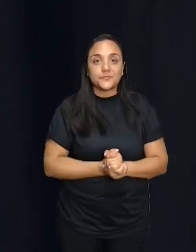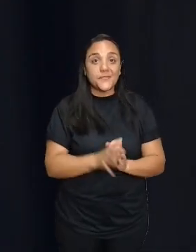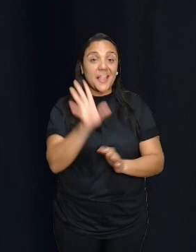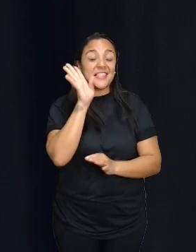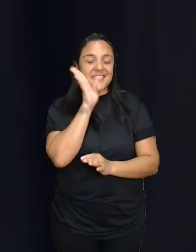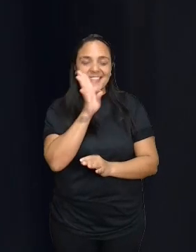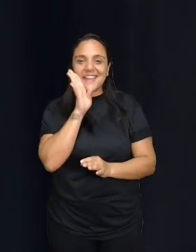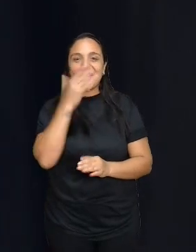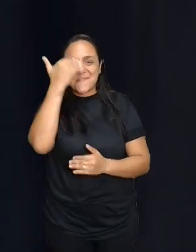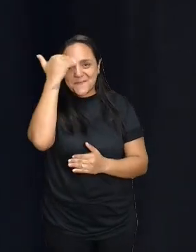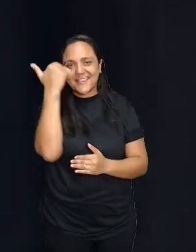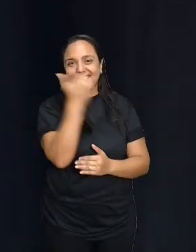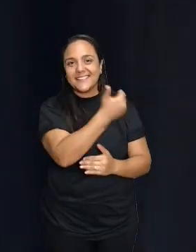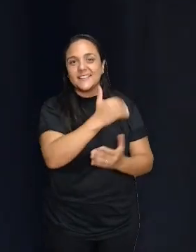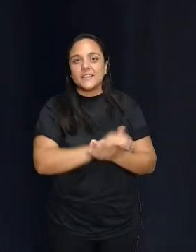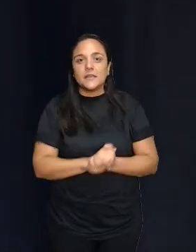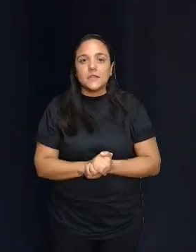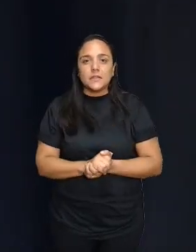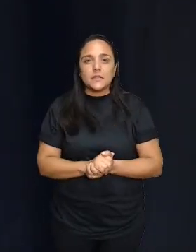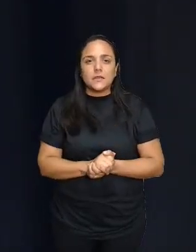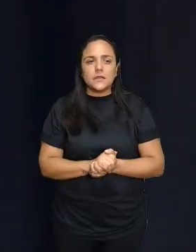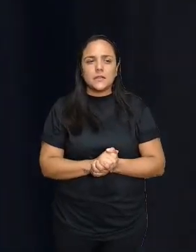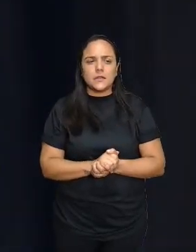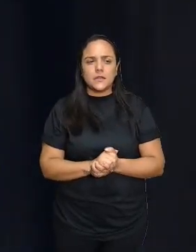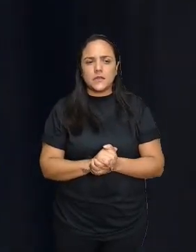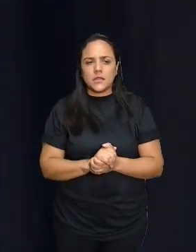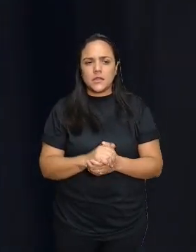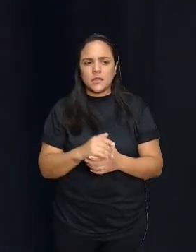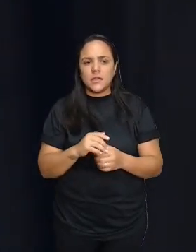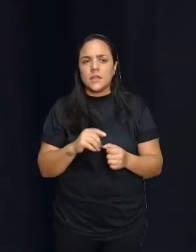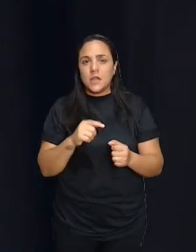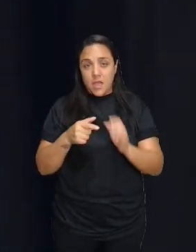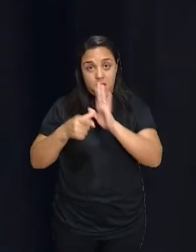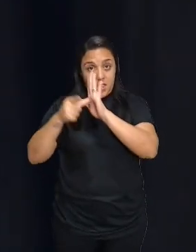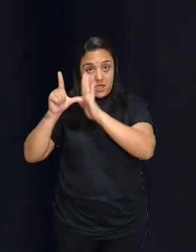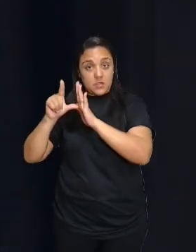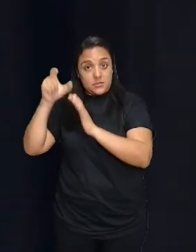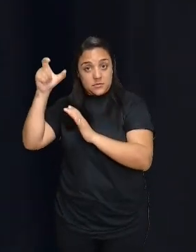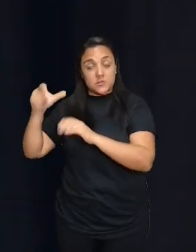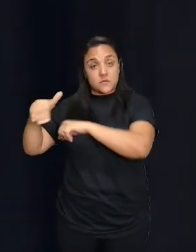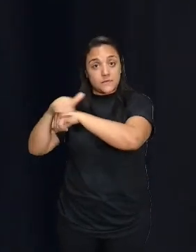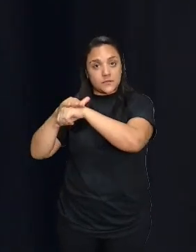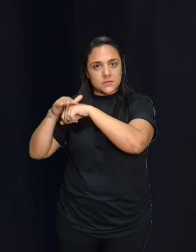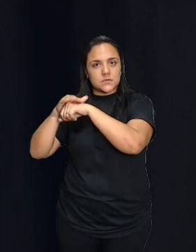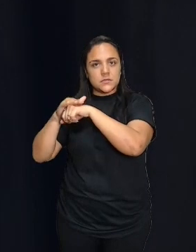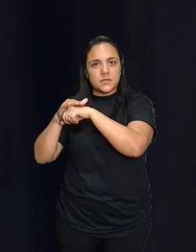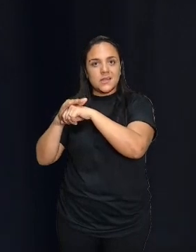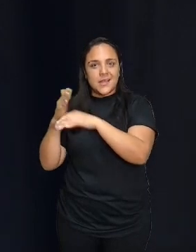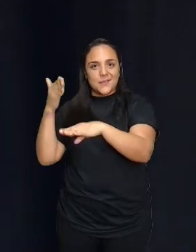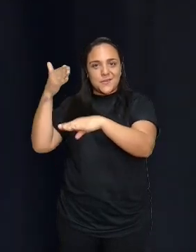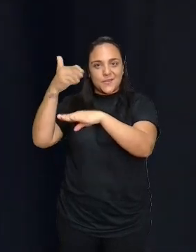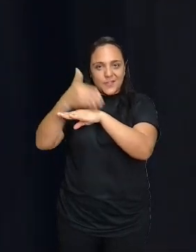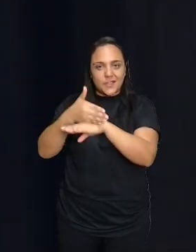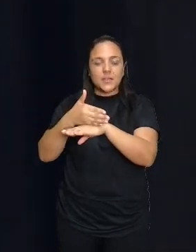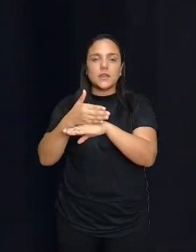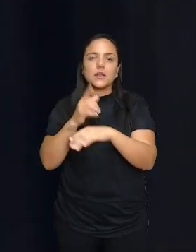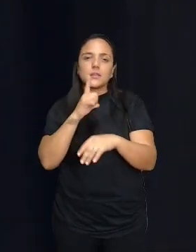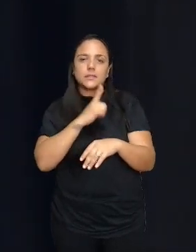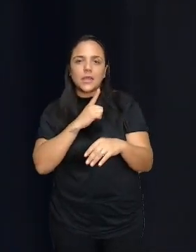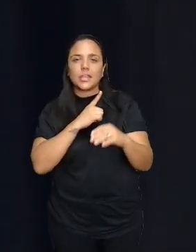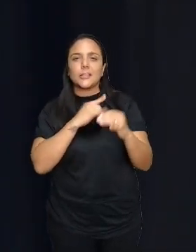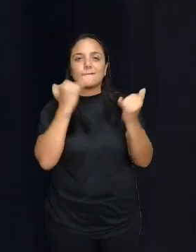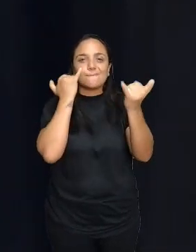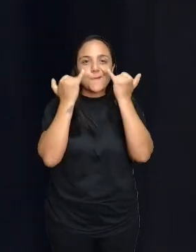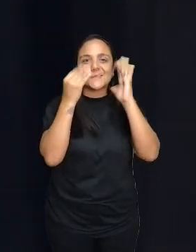obrigada. Então, acho que seguindo o que a Gabi tinha comentado anteriormente, antes da gente entrar no papel, ela trouxe alguns dados